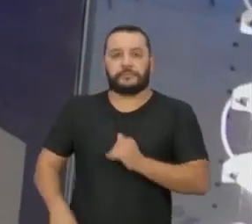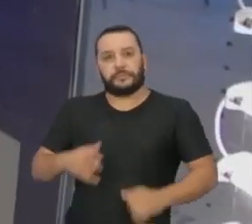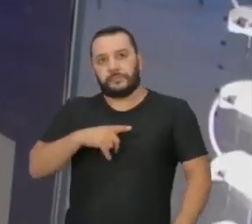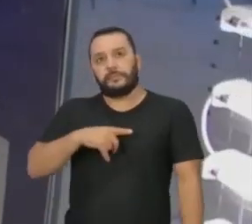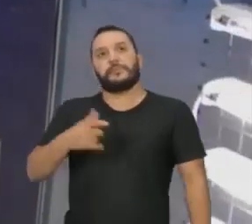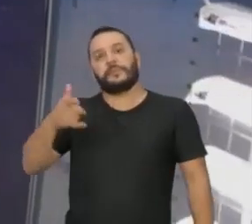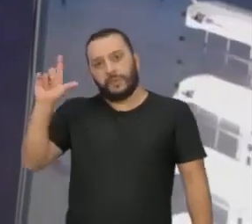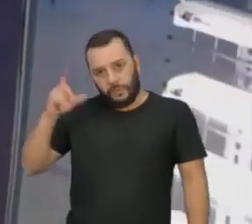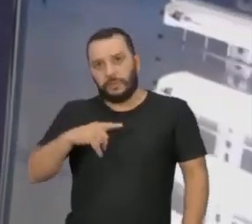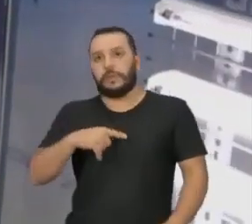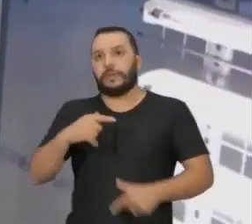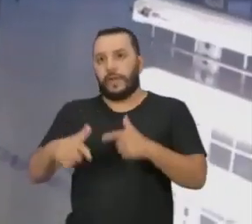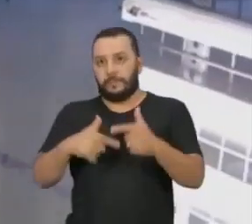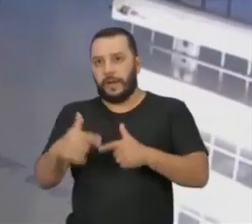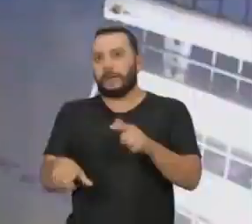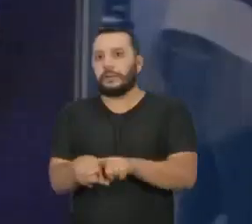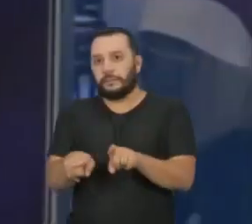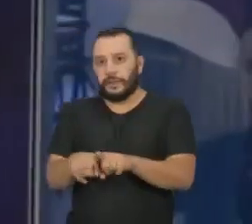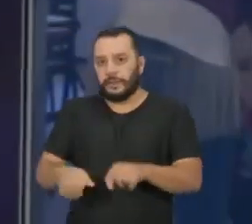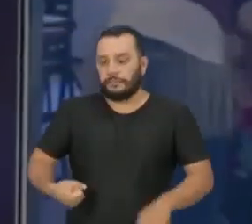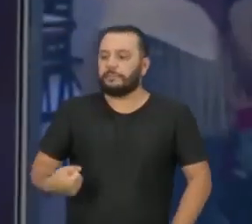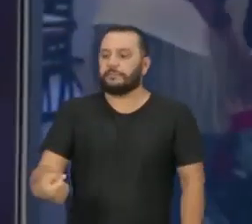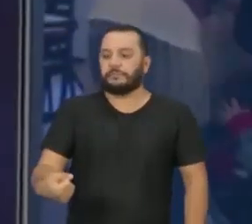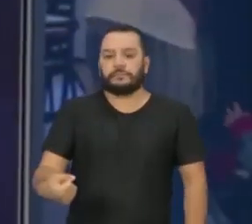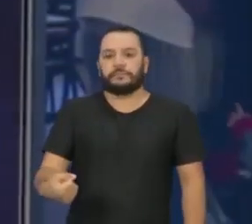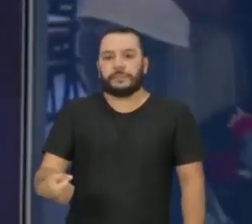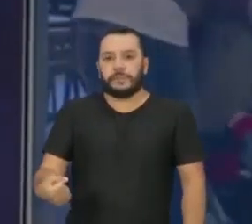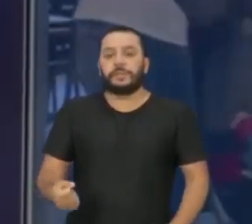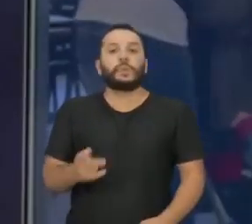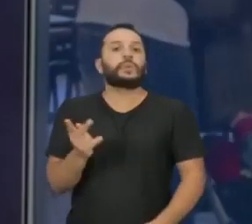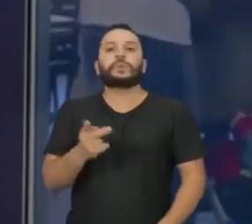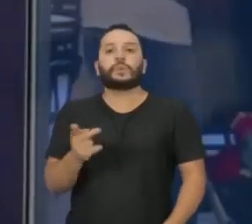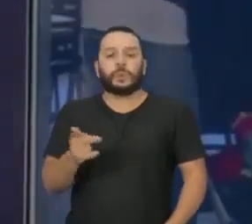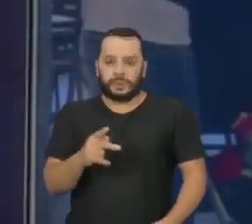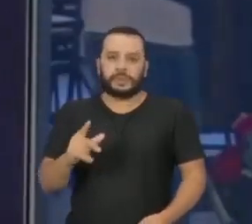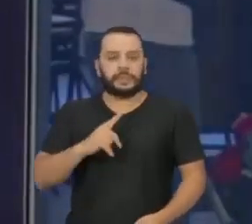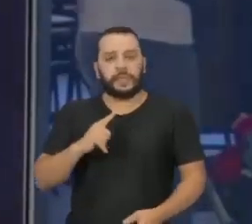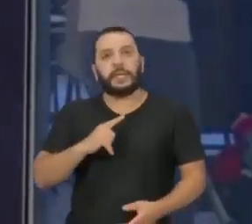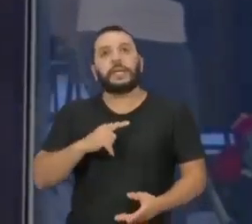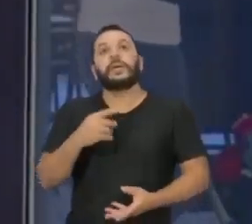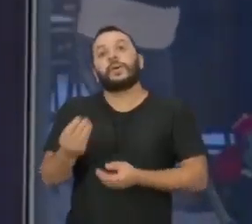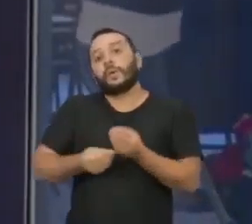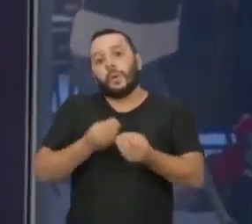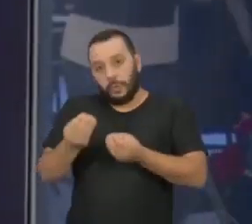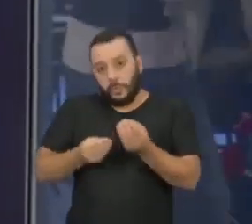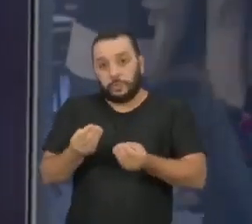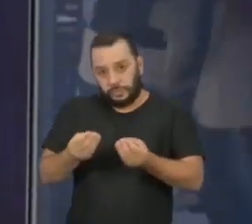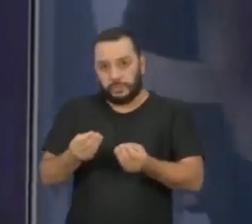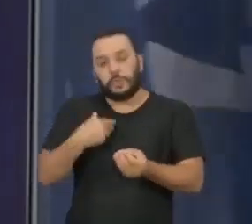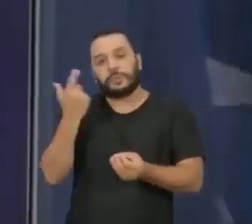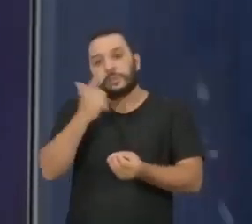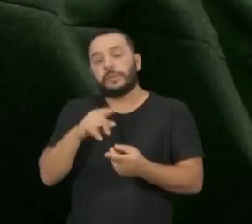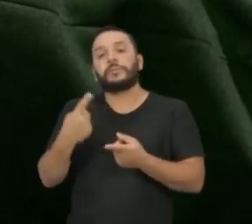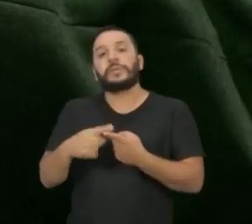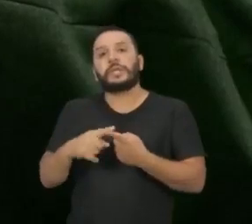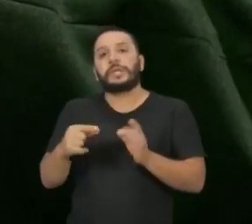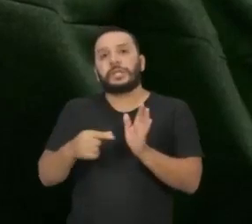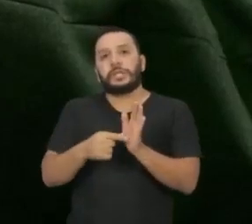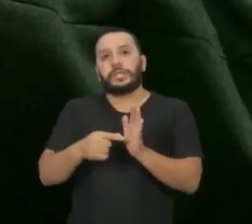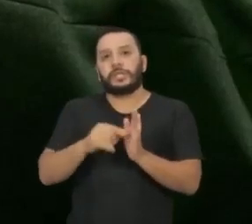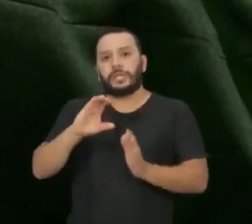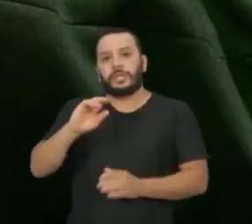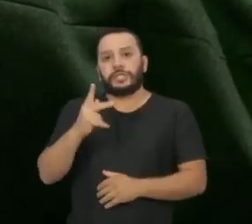no ambiente de trabalho com a mesma facilidade. Nos dois casos, o acesso a ambientes controlados foi feito por meio de